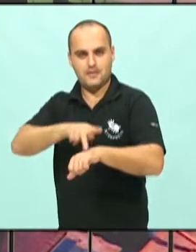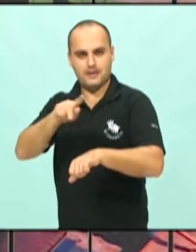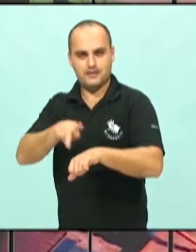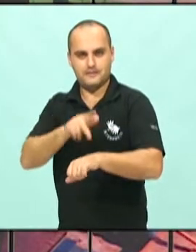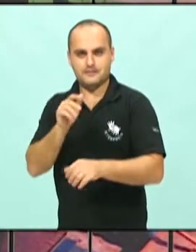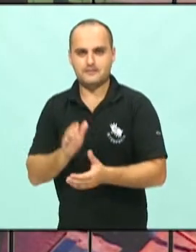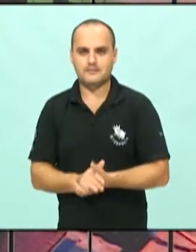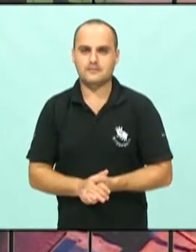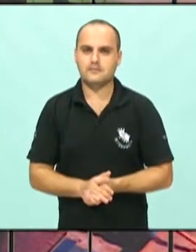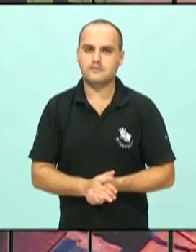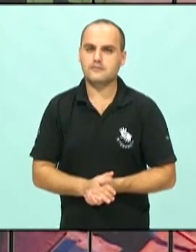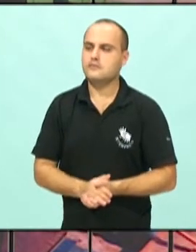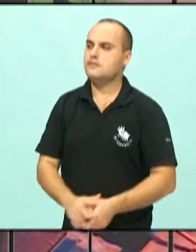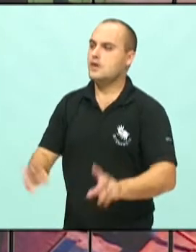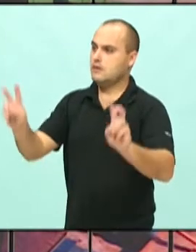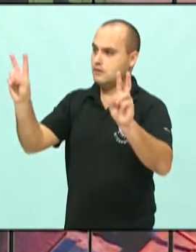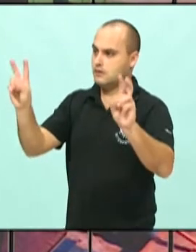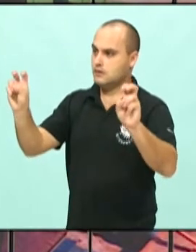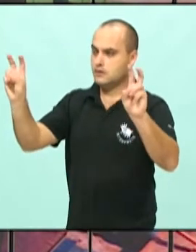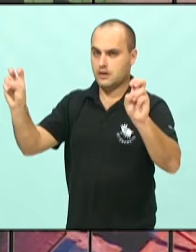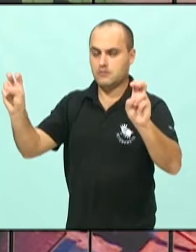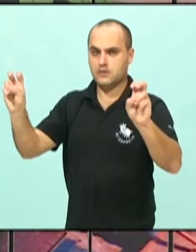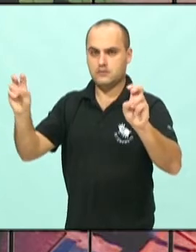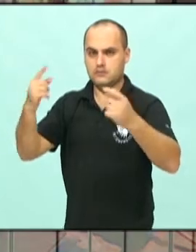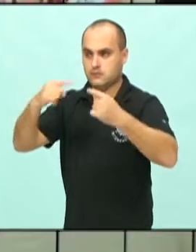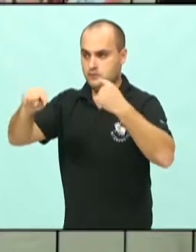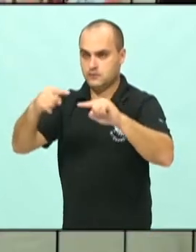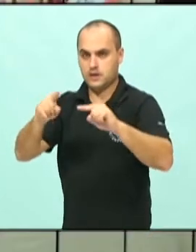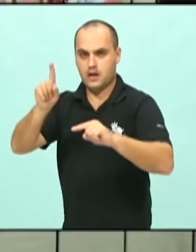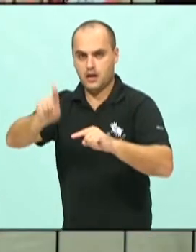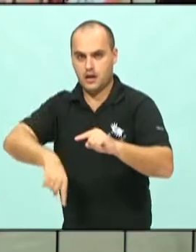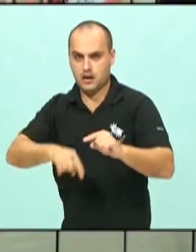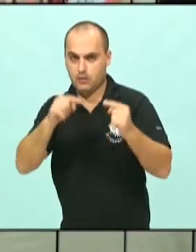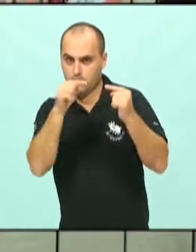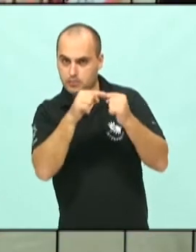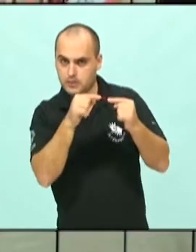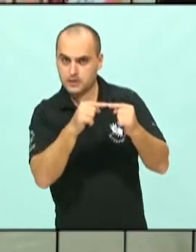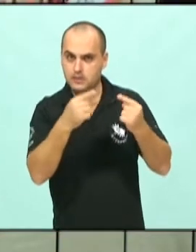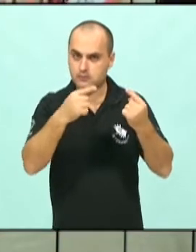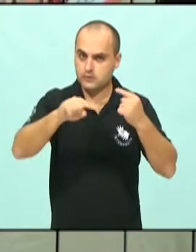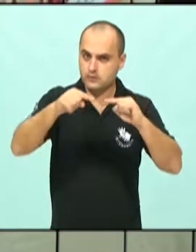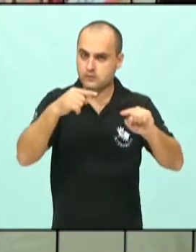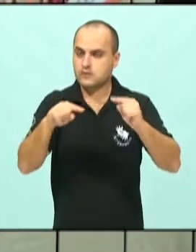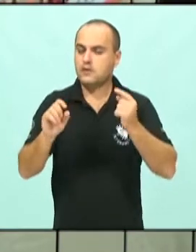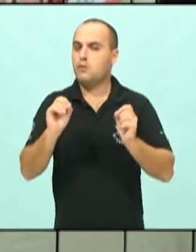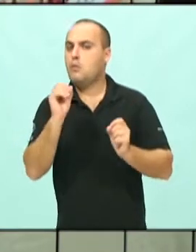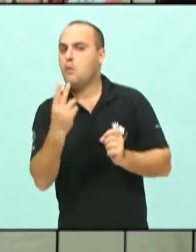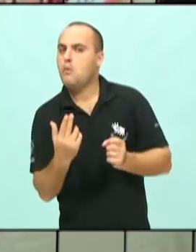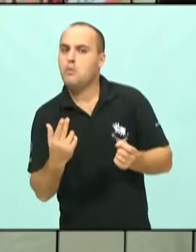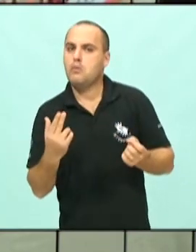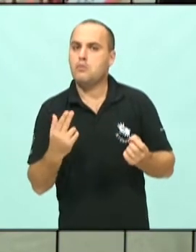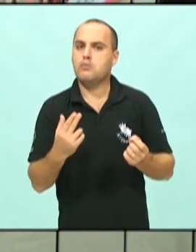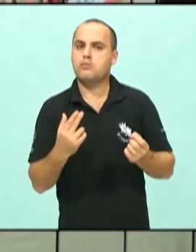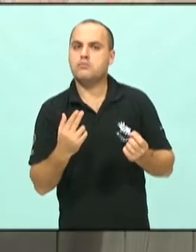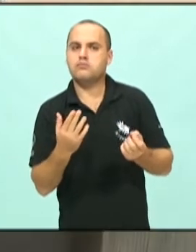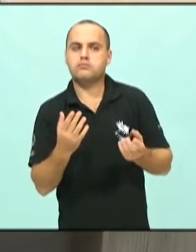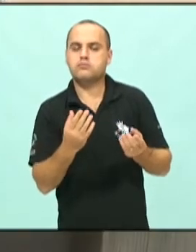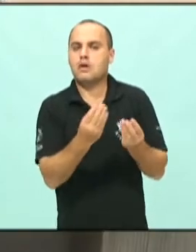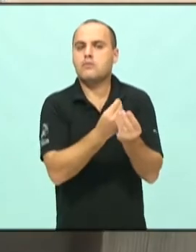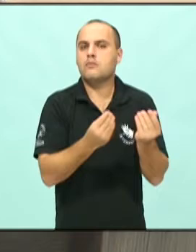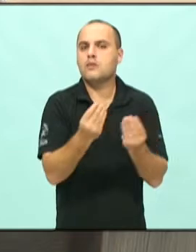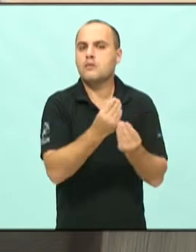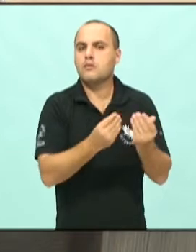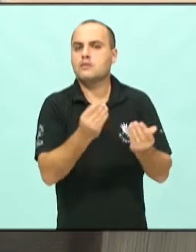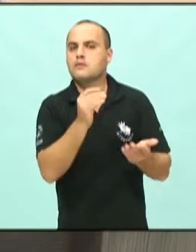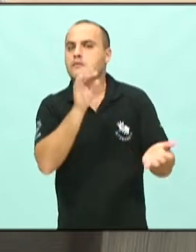As temáticas das músicas são sempre voltadas à própria música ou a questões existenciais,